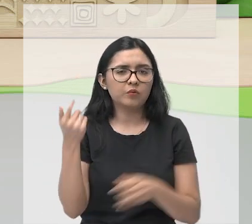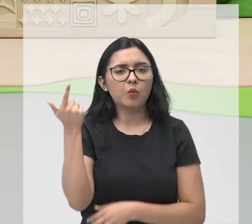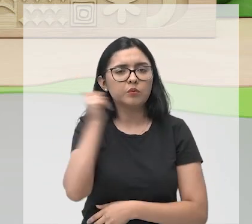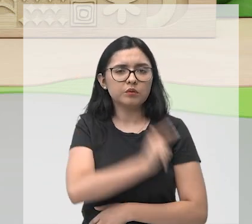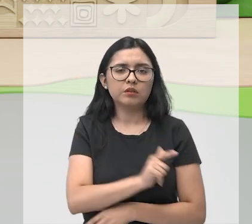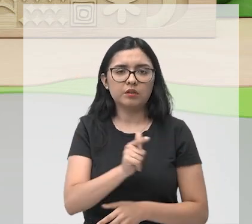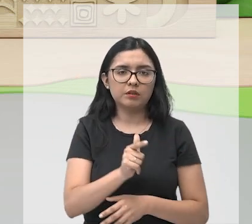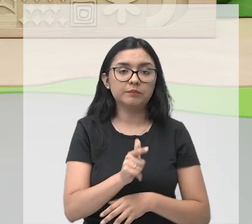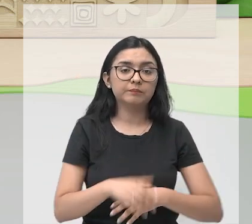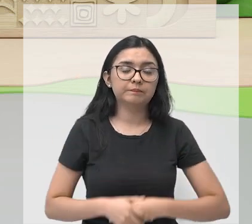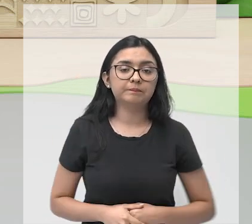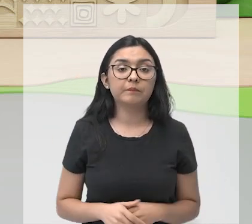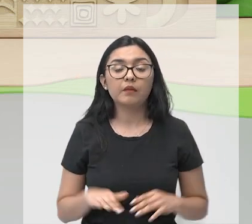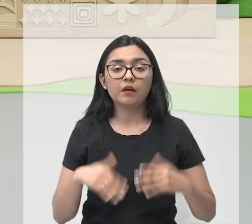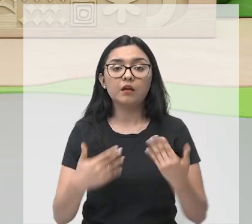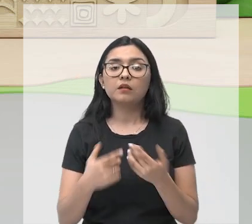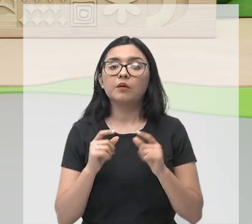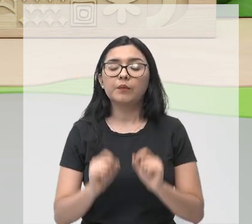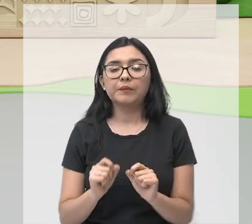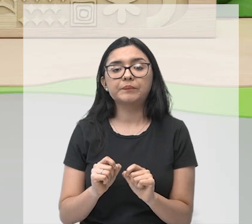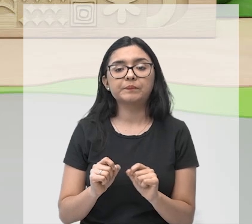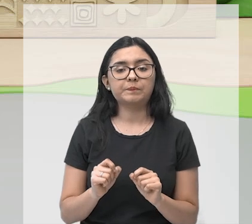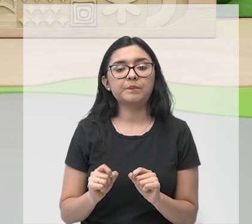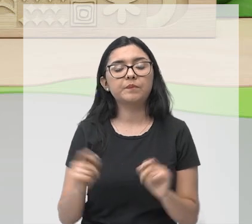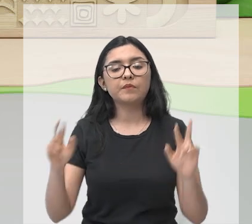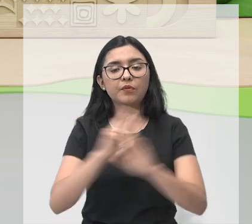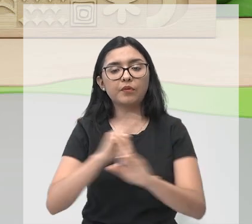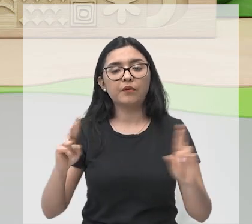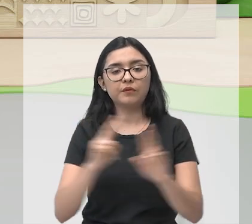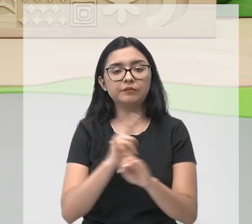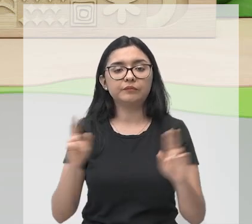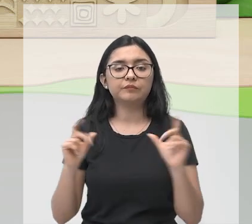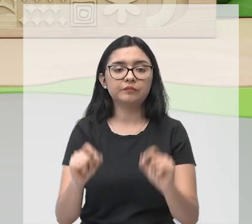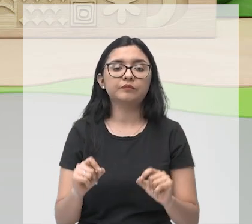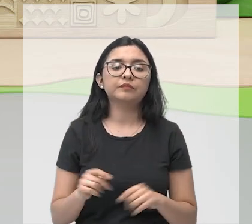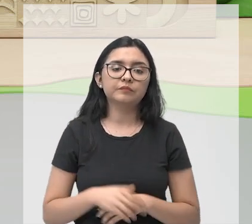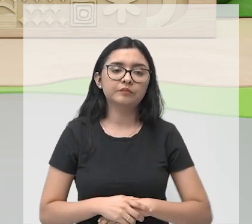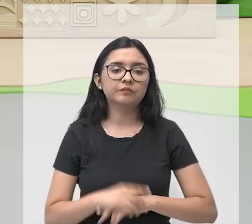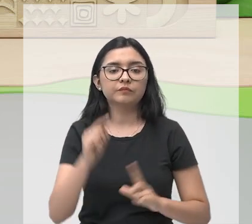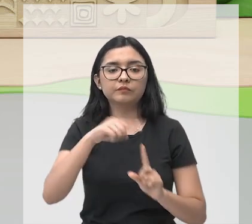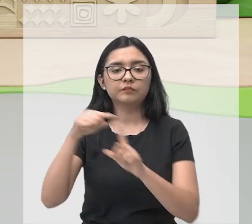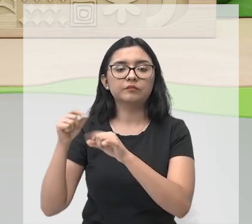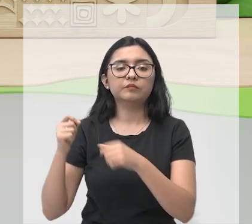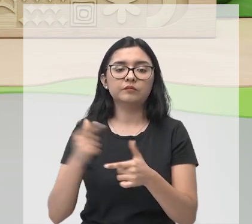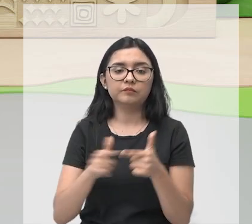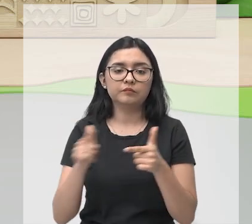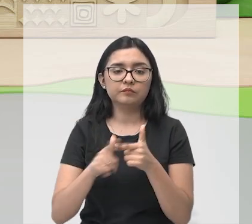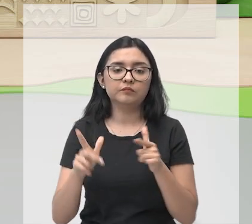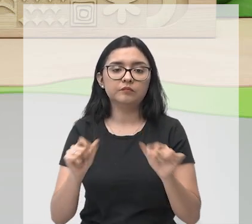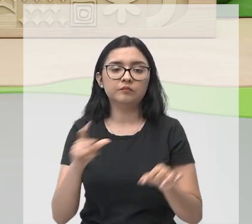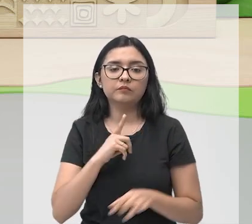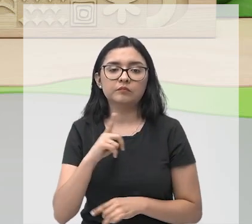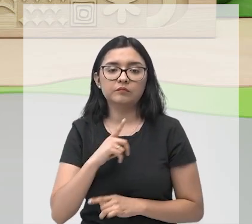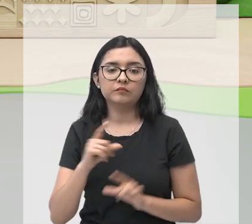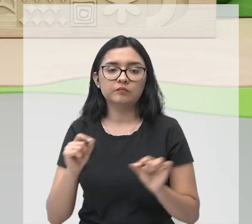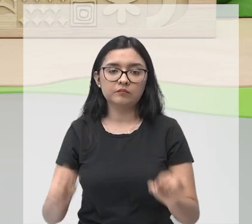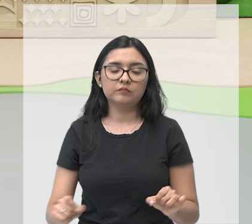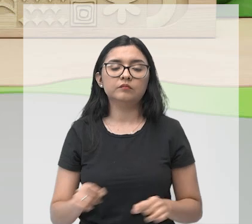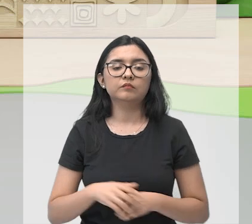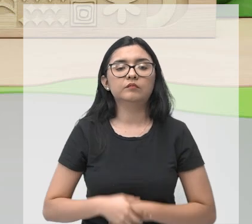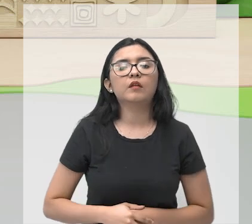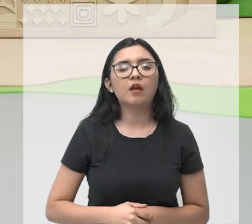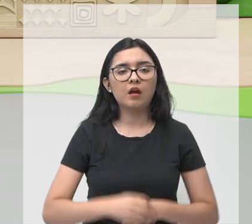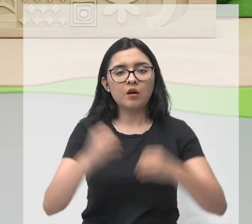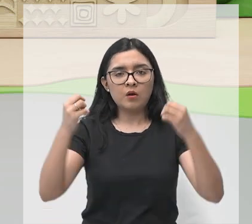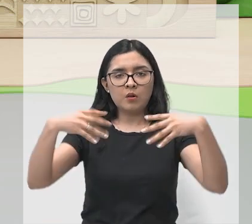aspecto. Então, o que está relacionado com o astigmatismo que tem a ver com o reflexo